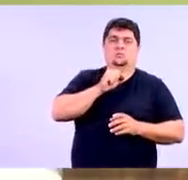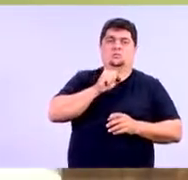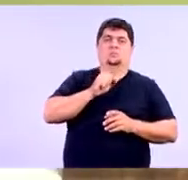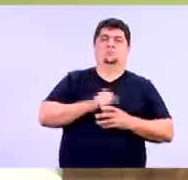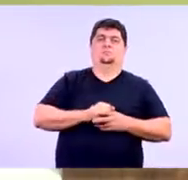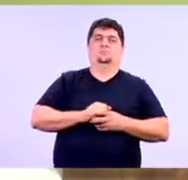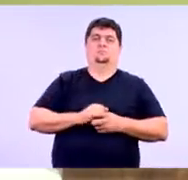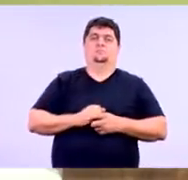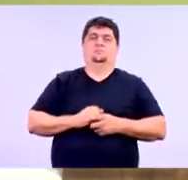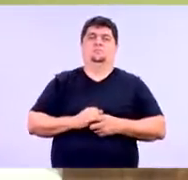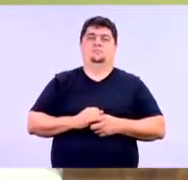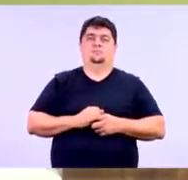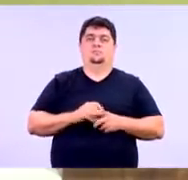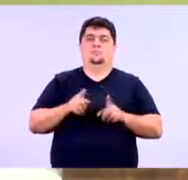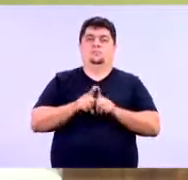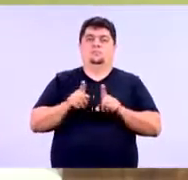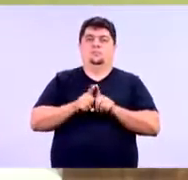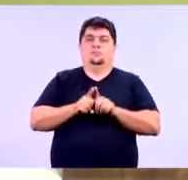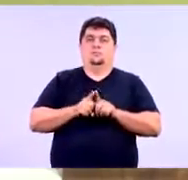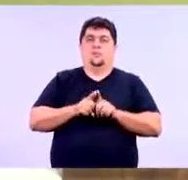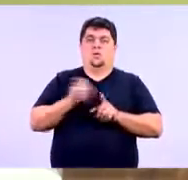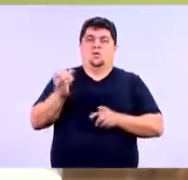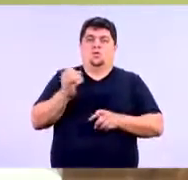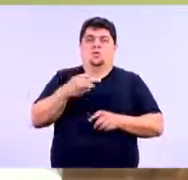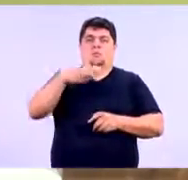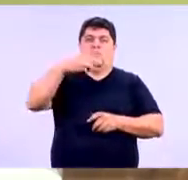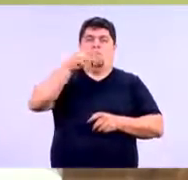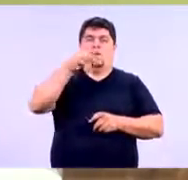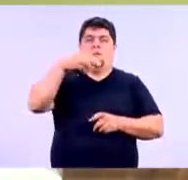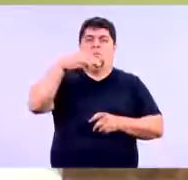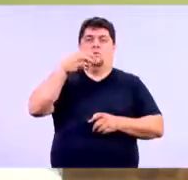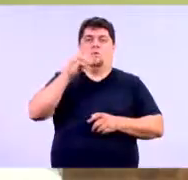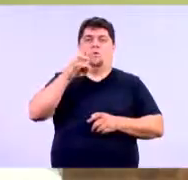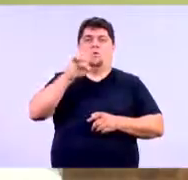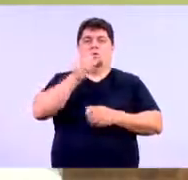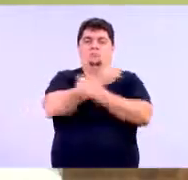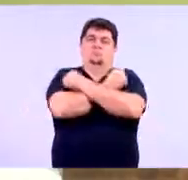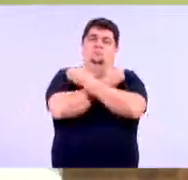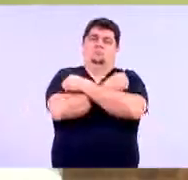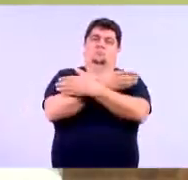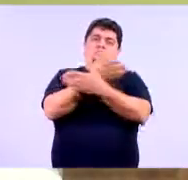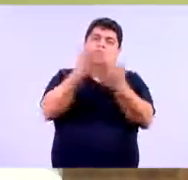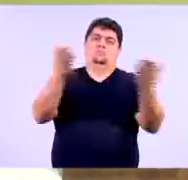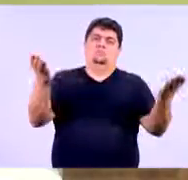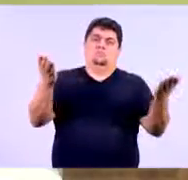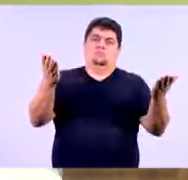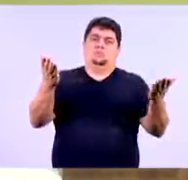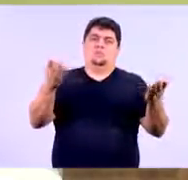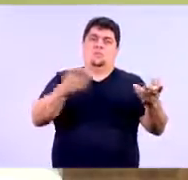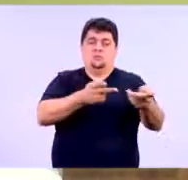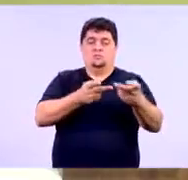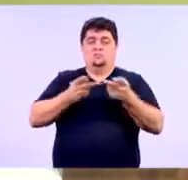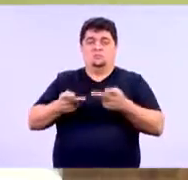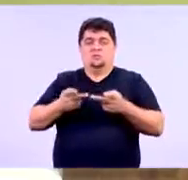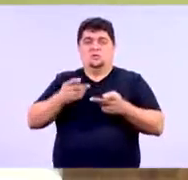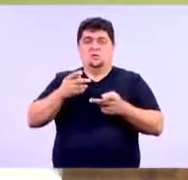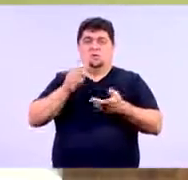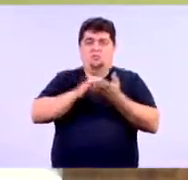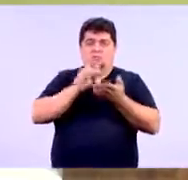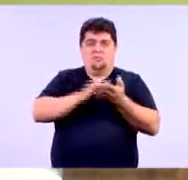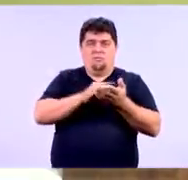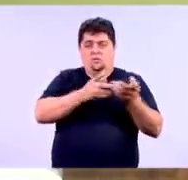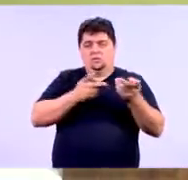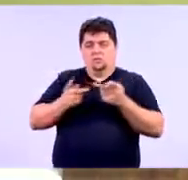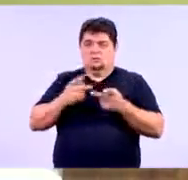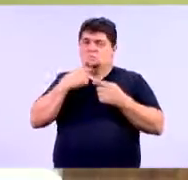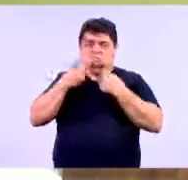Norte, e temos também o Polo de Nova Mamoré. Um abraço para todos vocês aí, e aí eu reitero o convite, o pessoal que não entrou, se